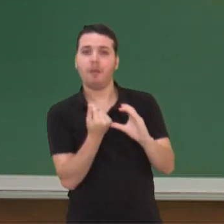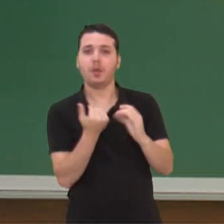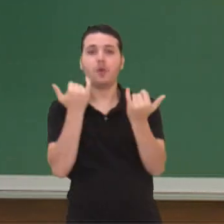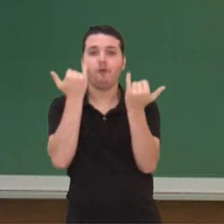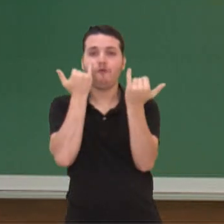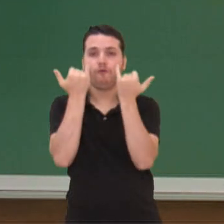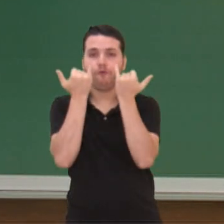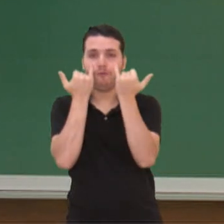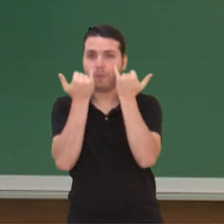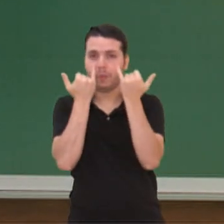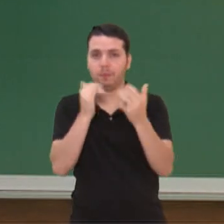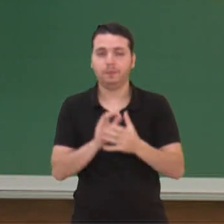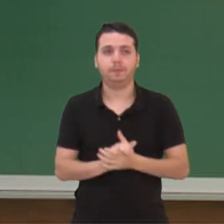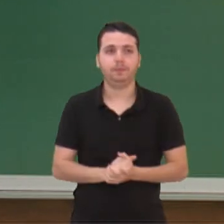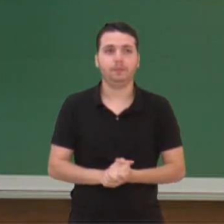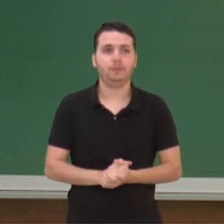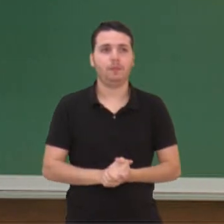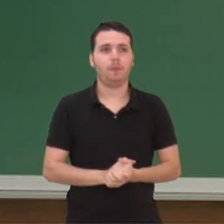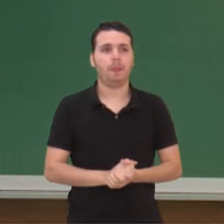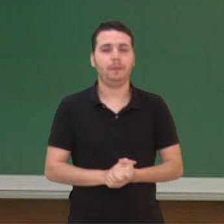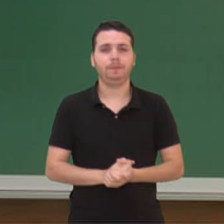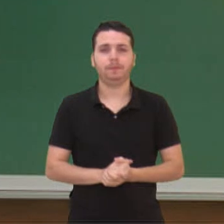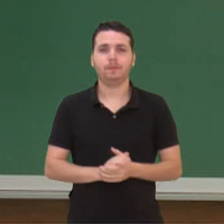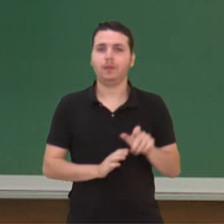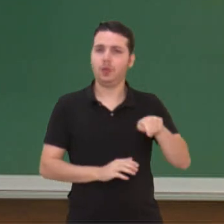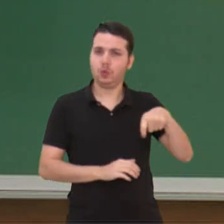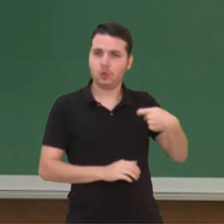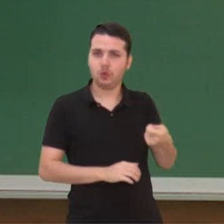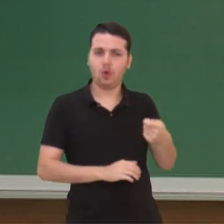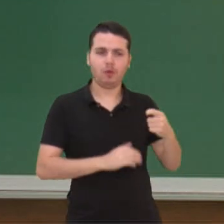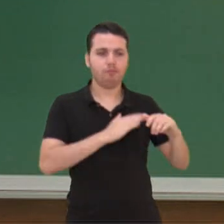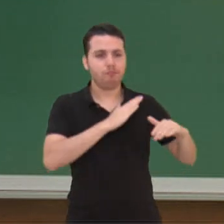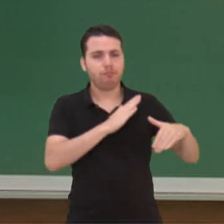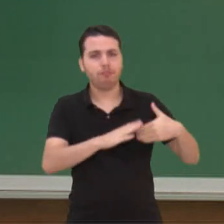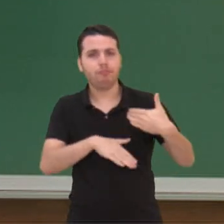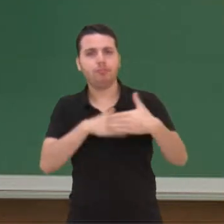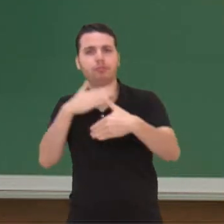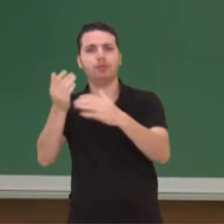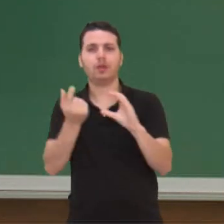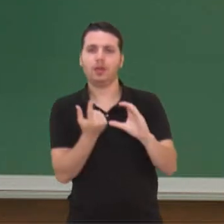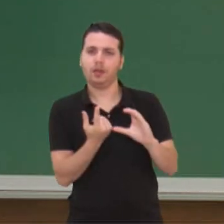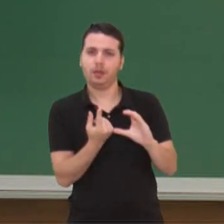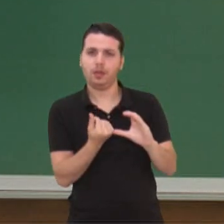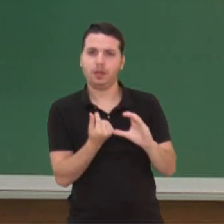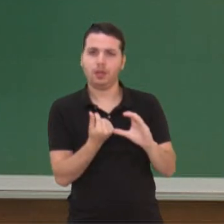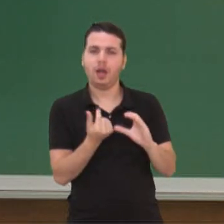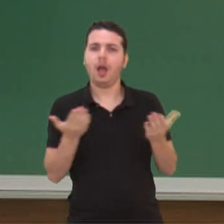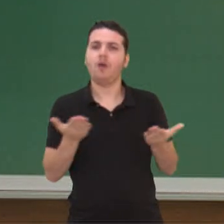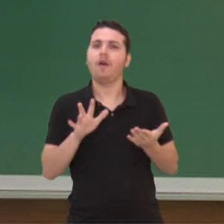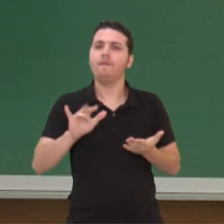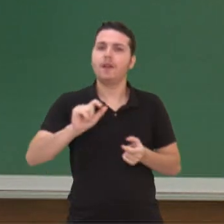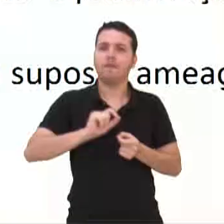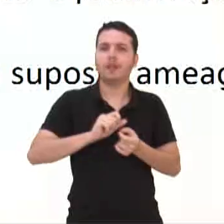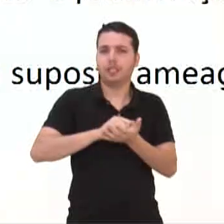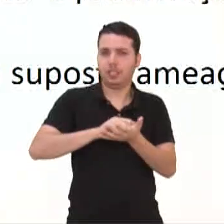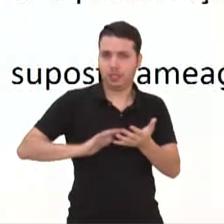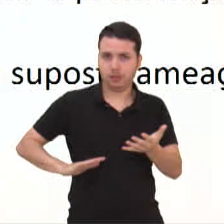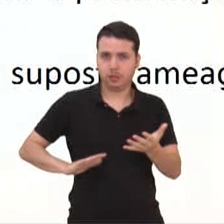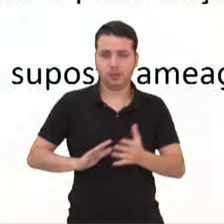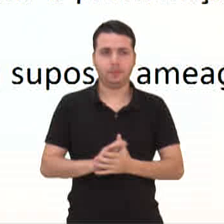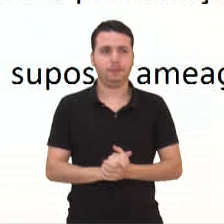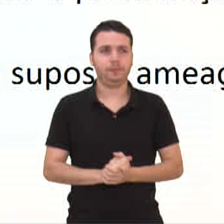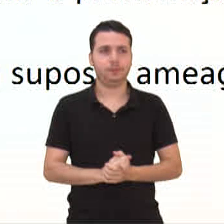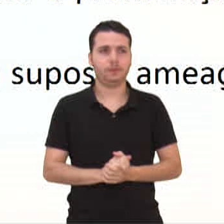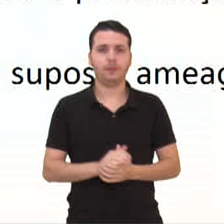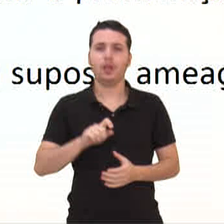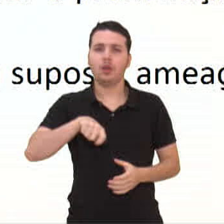informacional, certo? E aí, em relação a essa evolução do capitalismo, vamos fazer uma atividade agora.